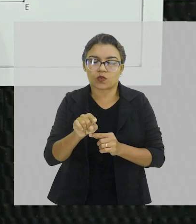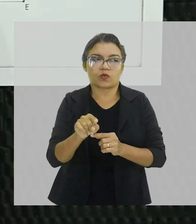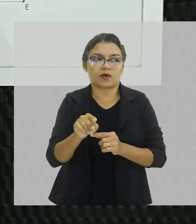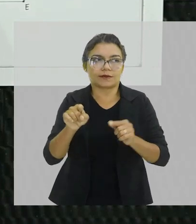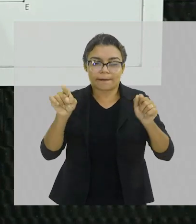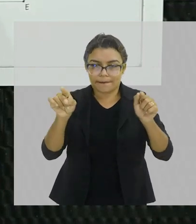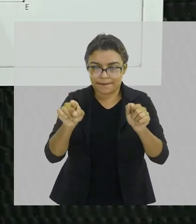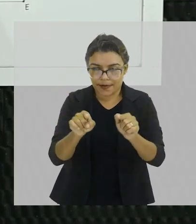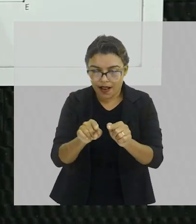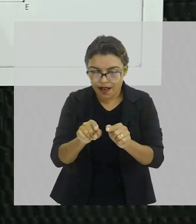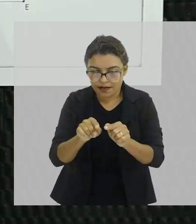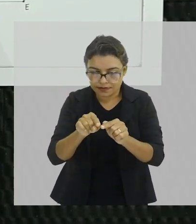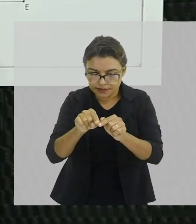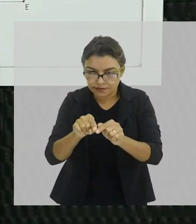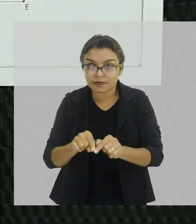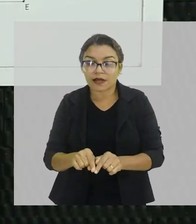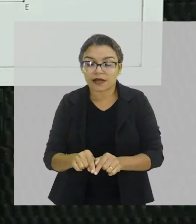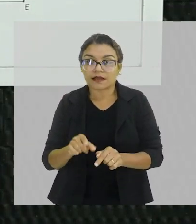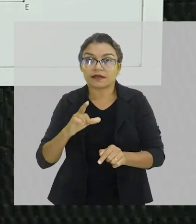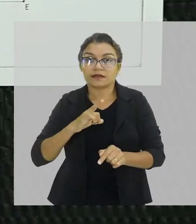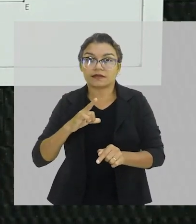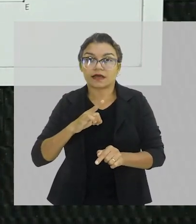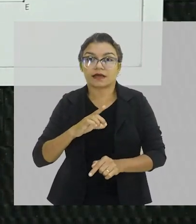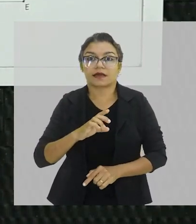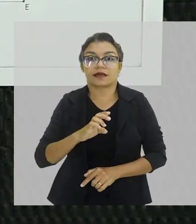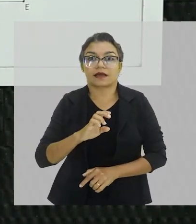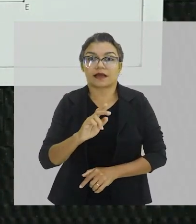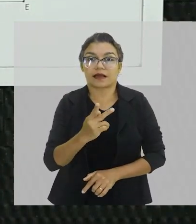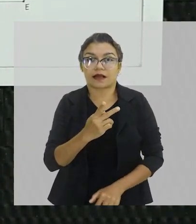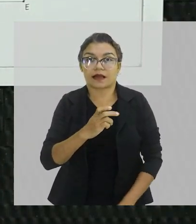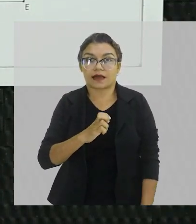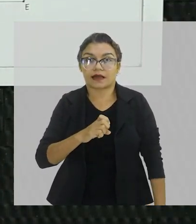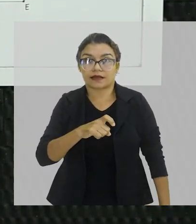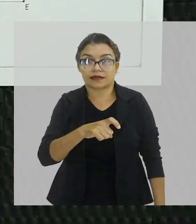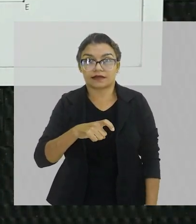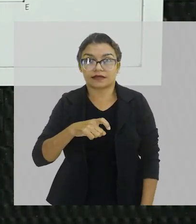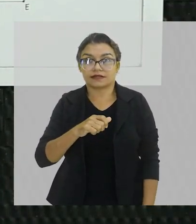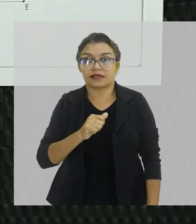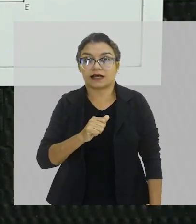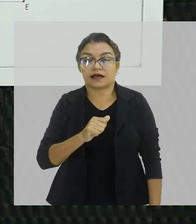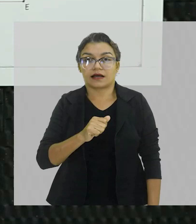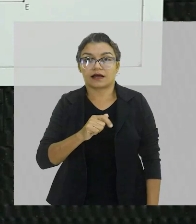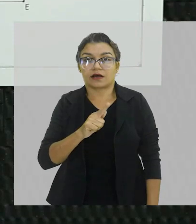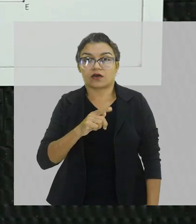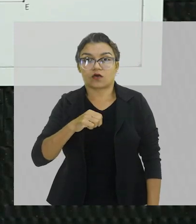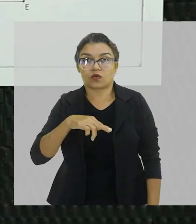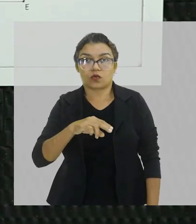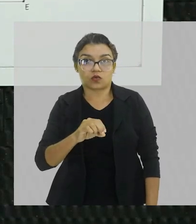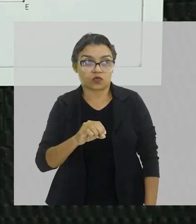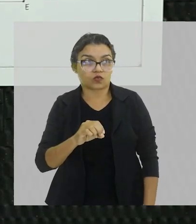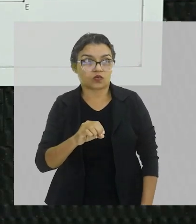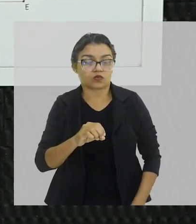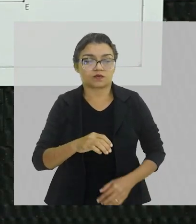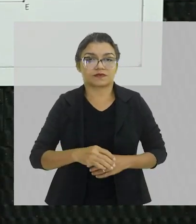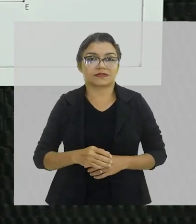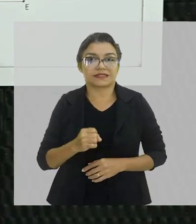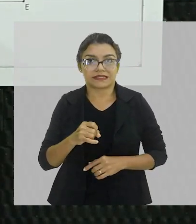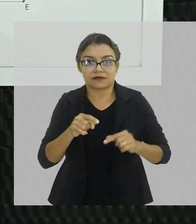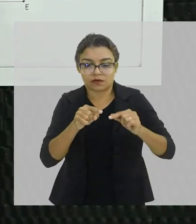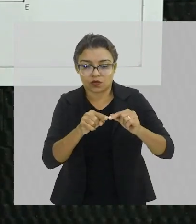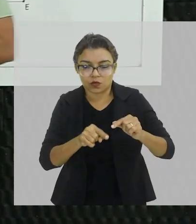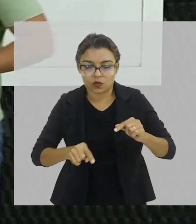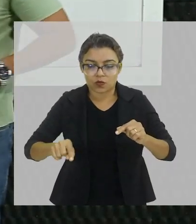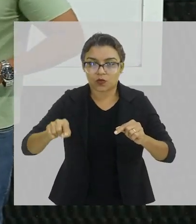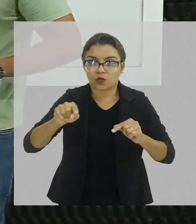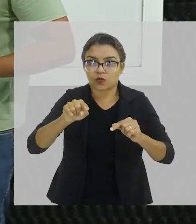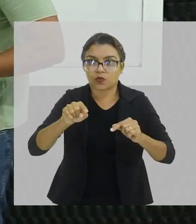hexágonos, tá? Então veja que ela nesse centro aqui, ó, se ela rotacionar, não vai haver variação